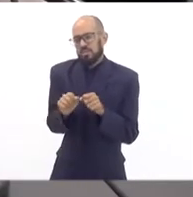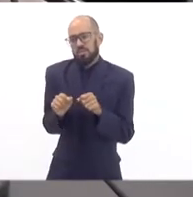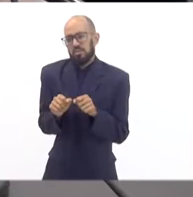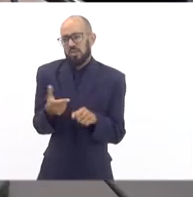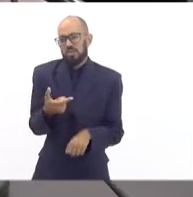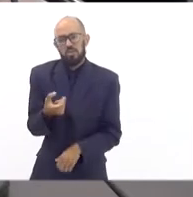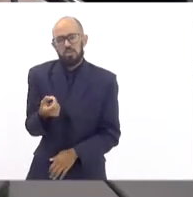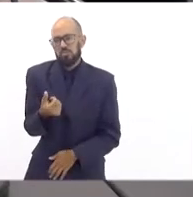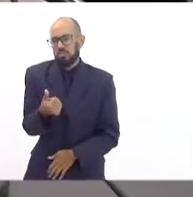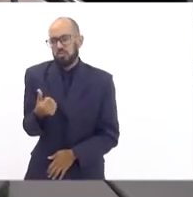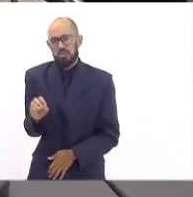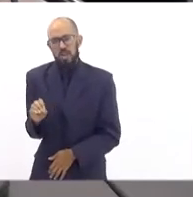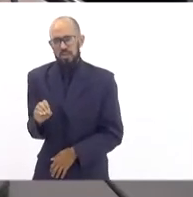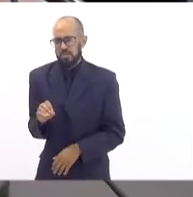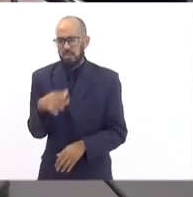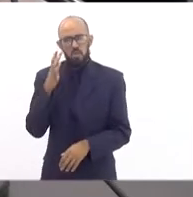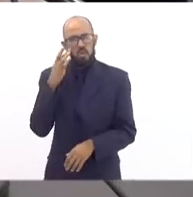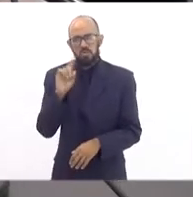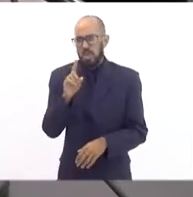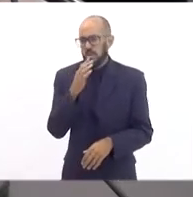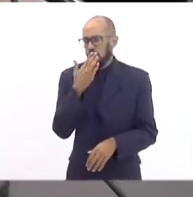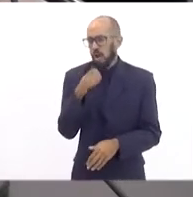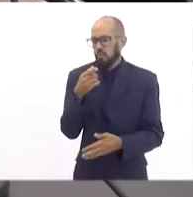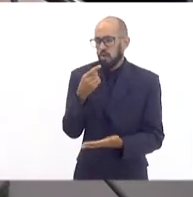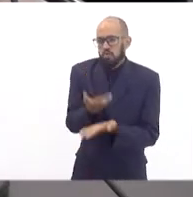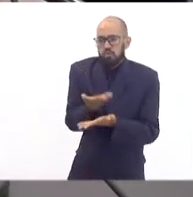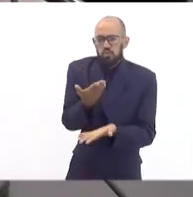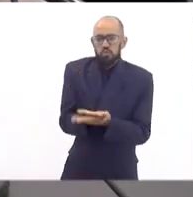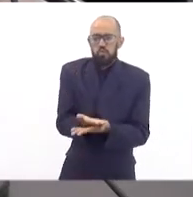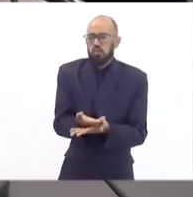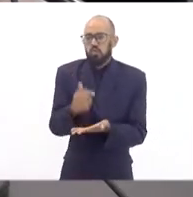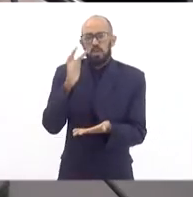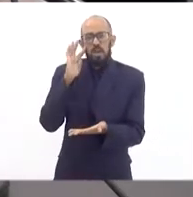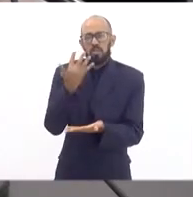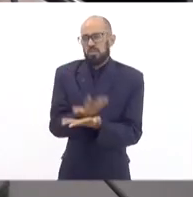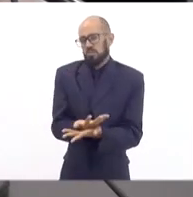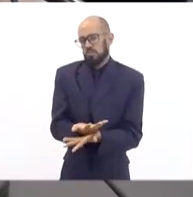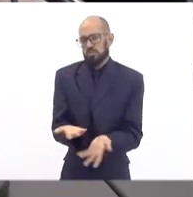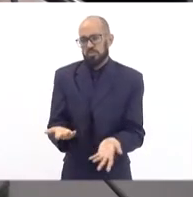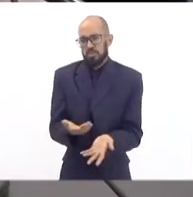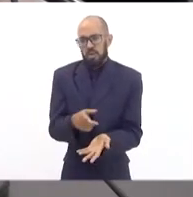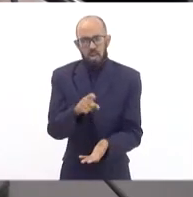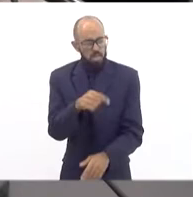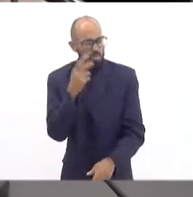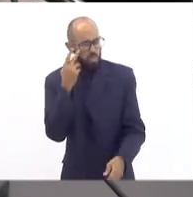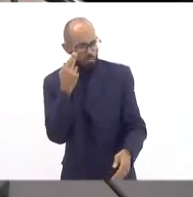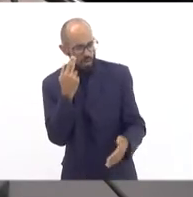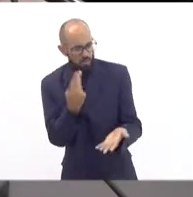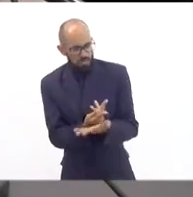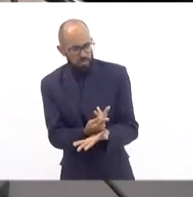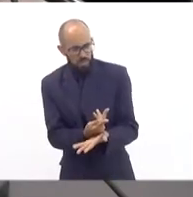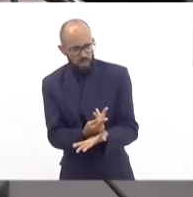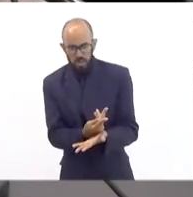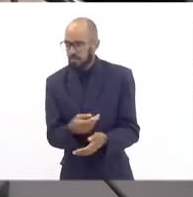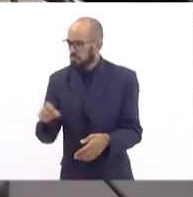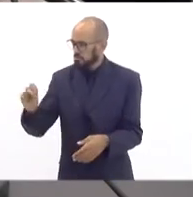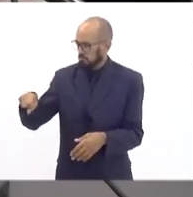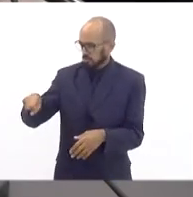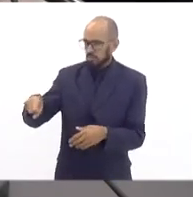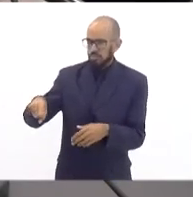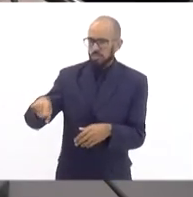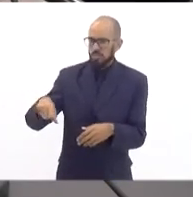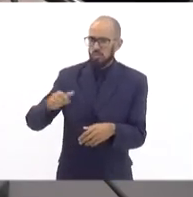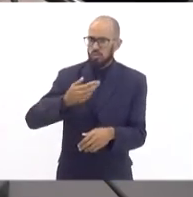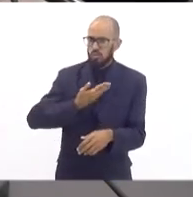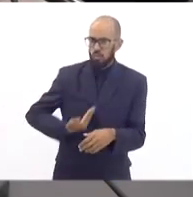eu não sei qual foi o estudo de viabilidade feito na época para tomada de decisão. É comum acontecer isso em concessões de transporte? É comum no governo federal, inclusive